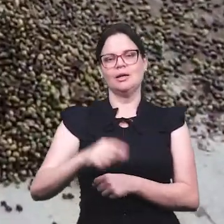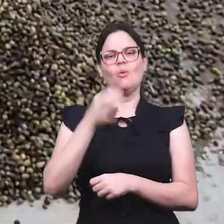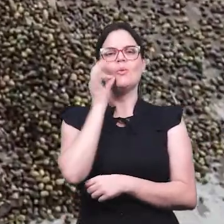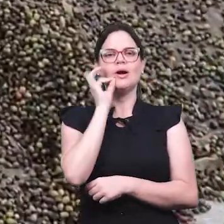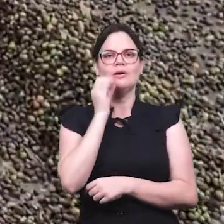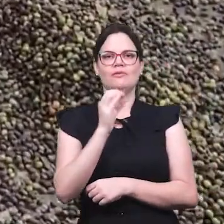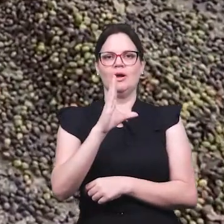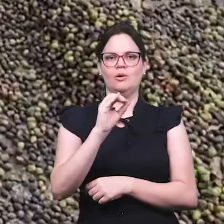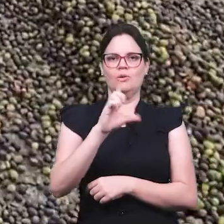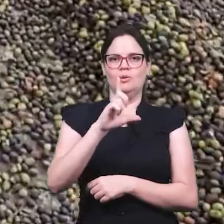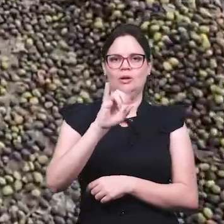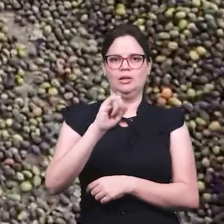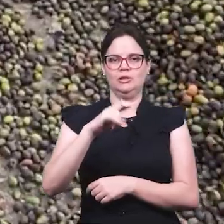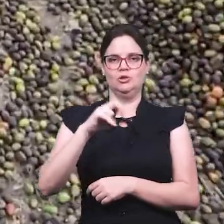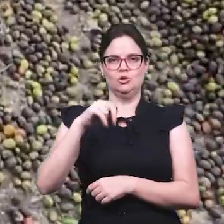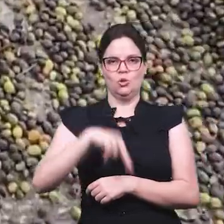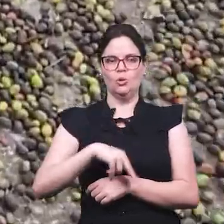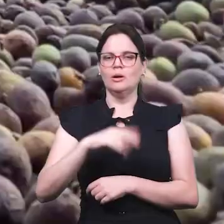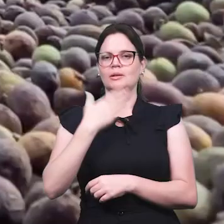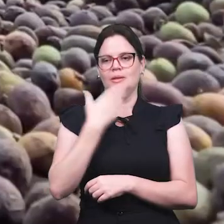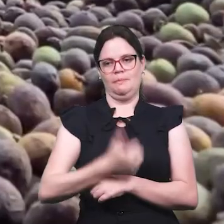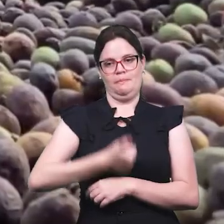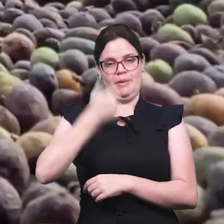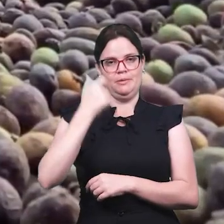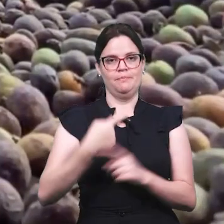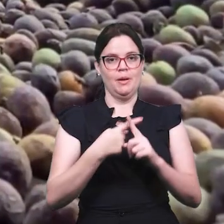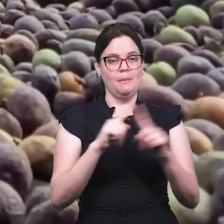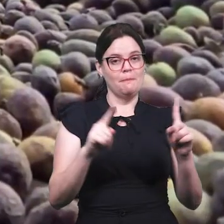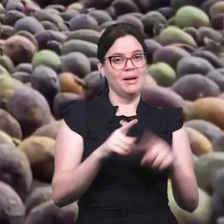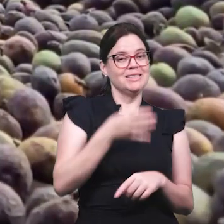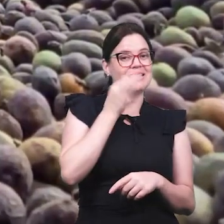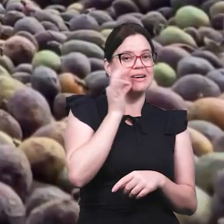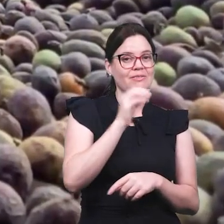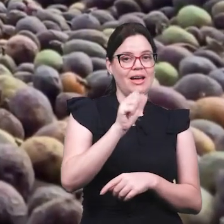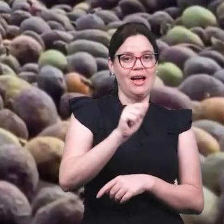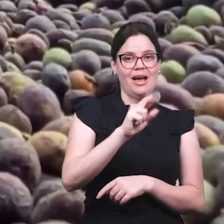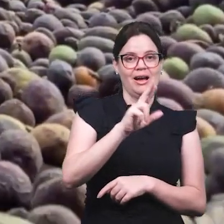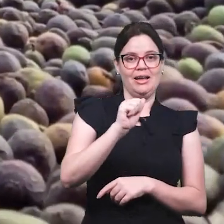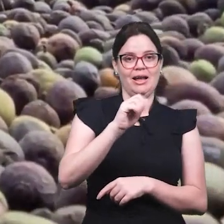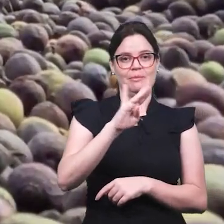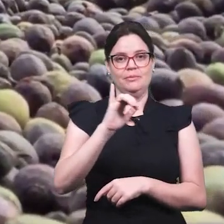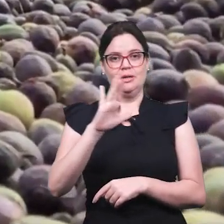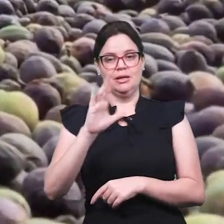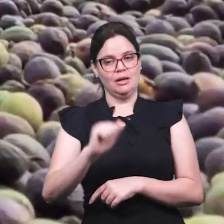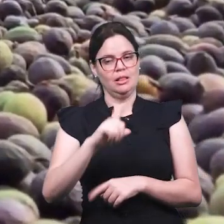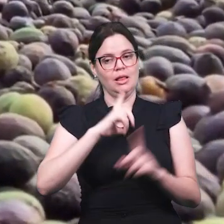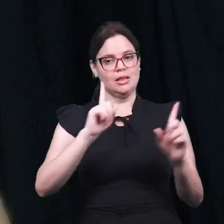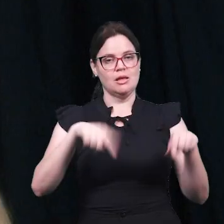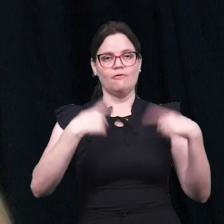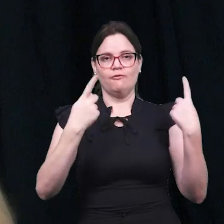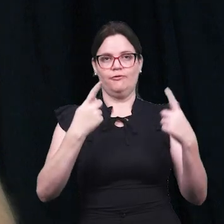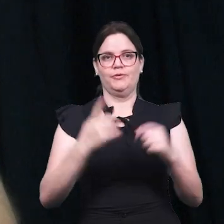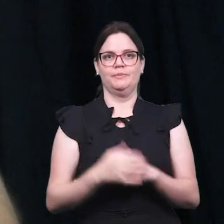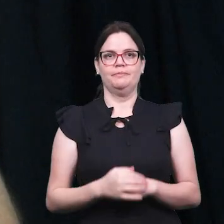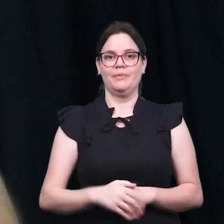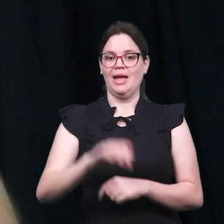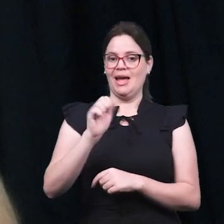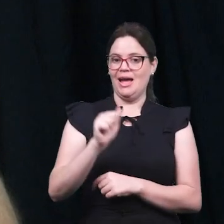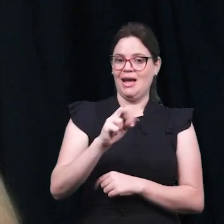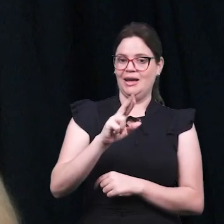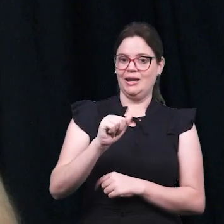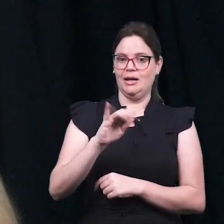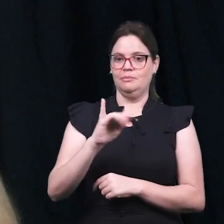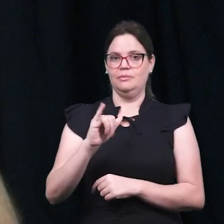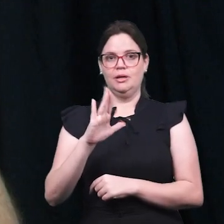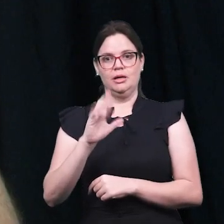as expectativas melhoram. Já para o produtor de café arábica, espera-se desafios maiores. Na visão do arábica, a gente